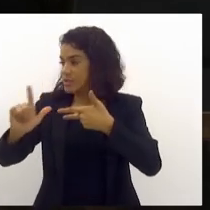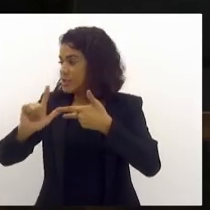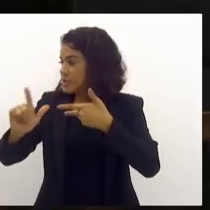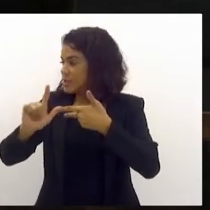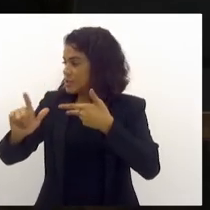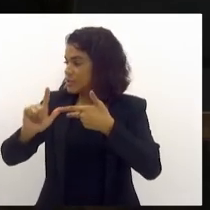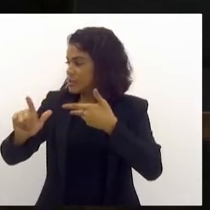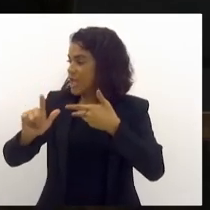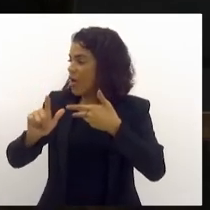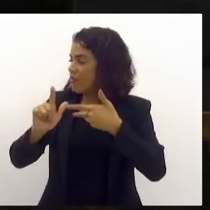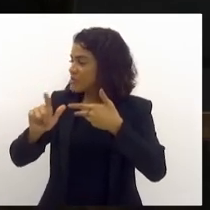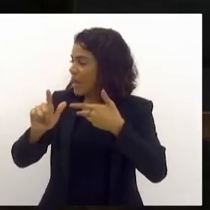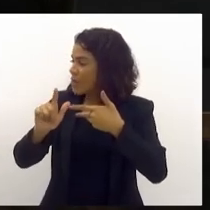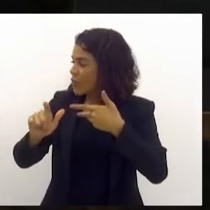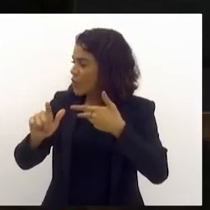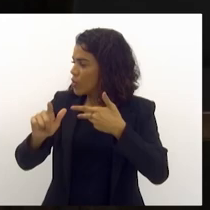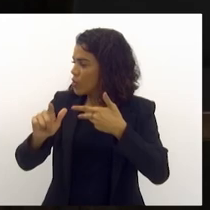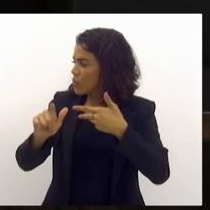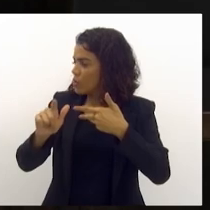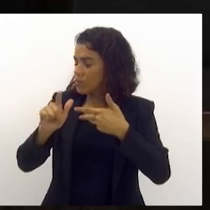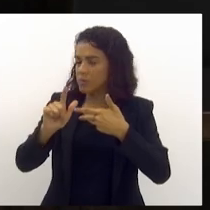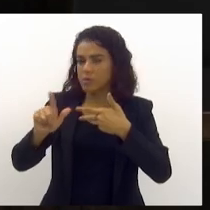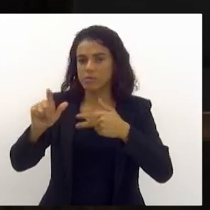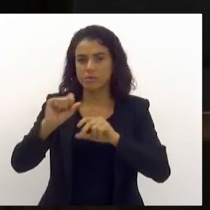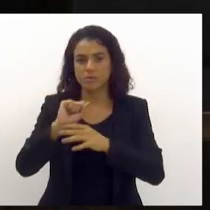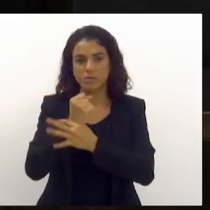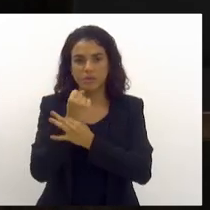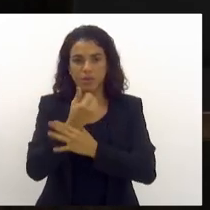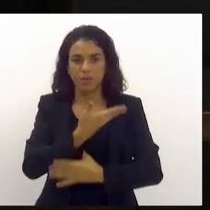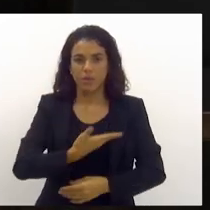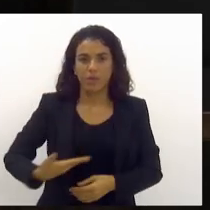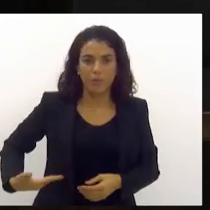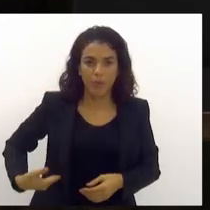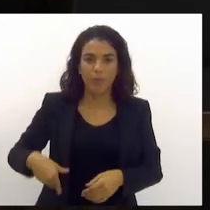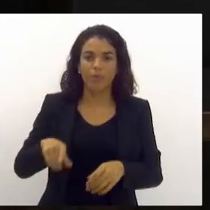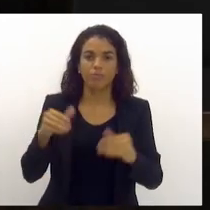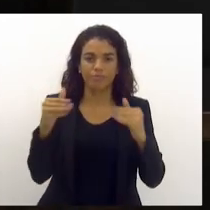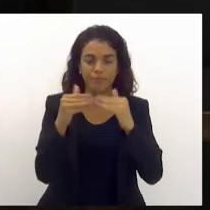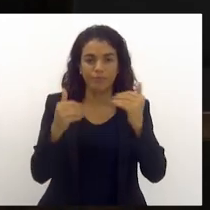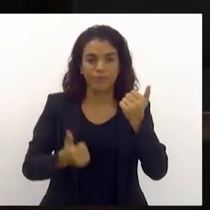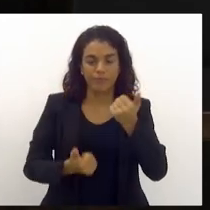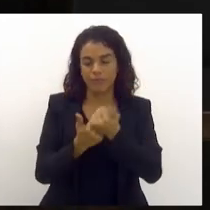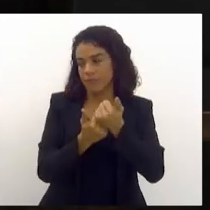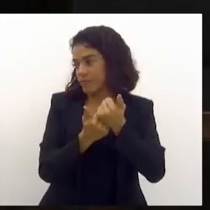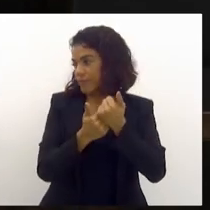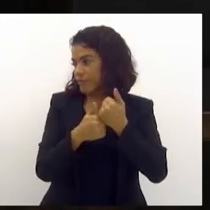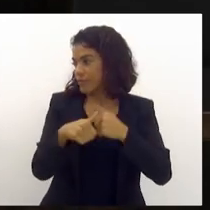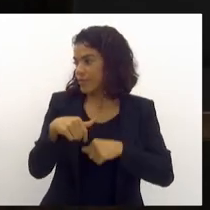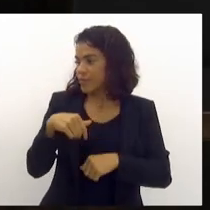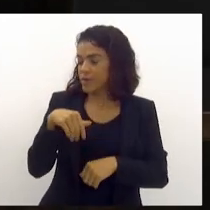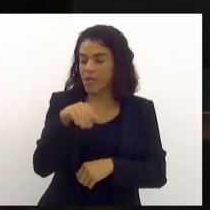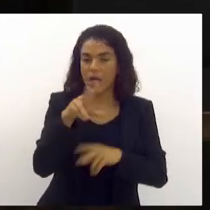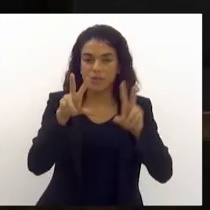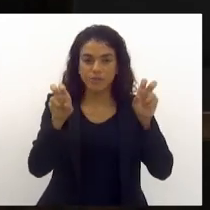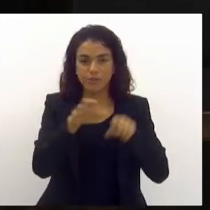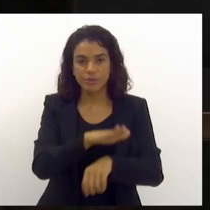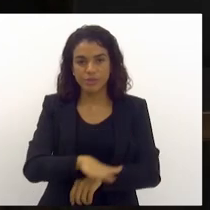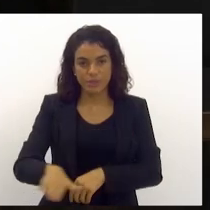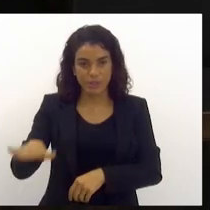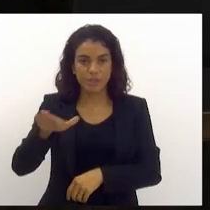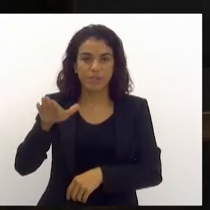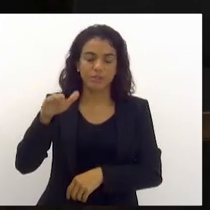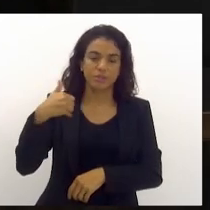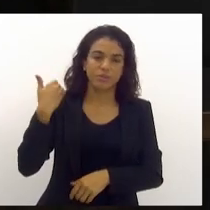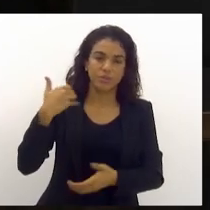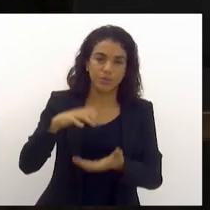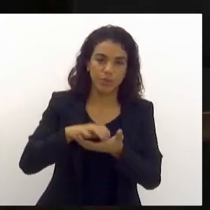Seguridade Social, contrário, de Segurança Pública e Assuntos de Polícia, favorável, de Assuntos da Criança, do Adolescente e do